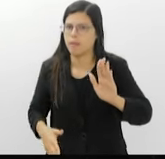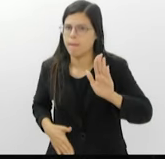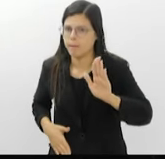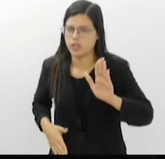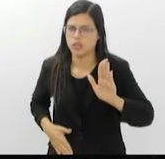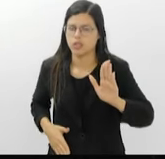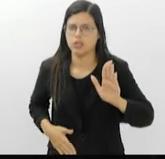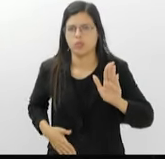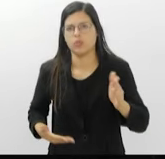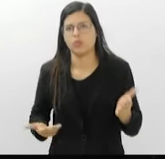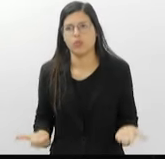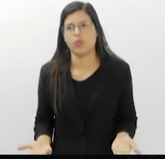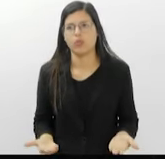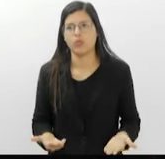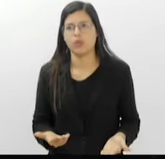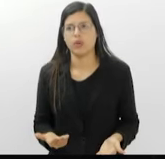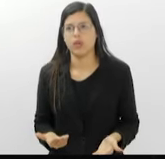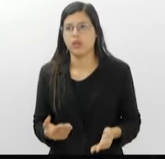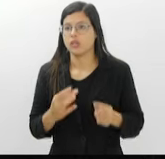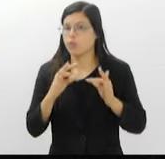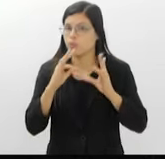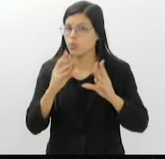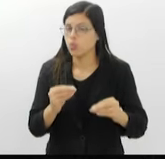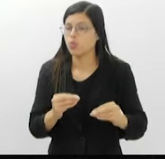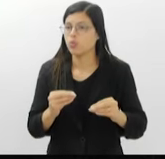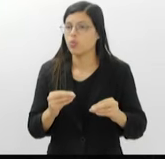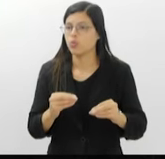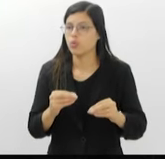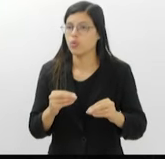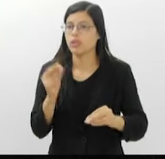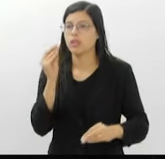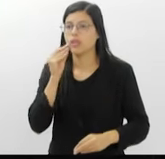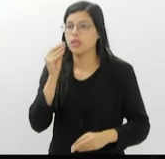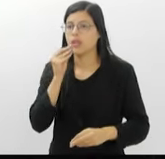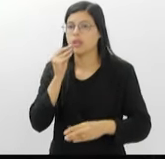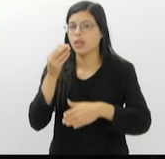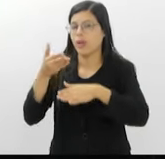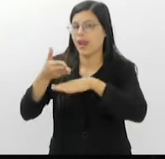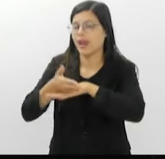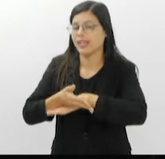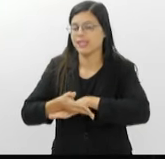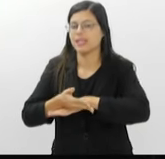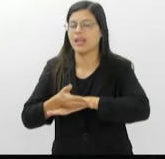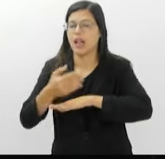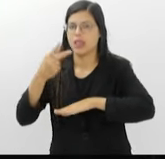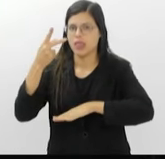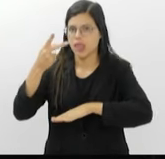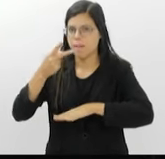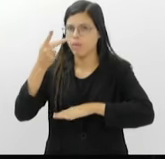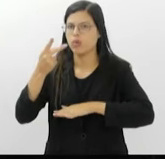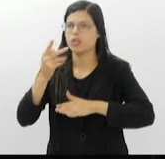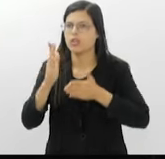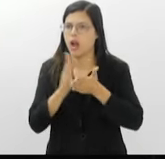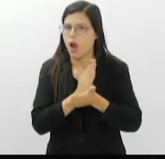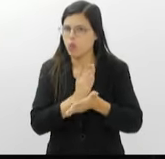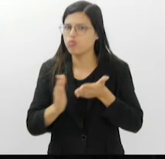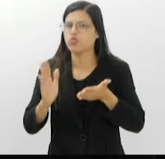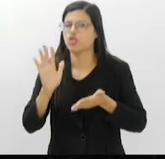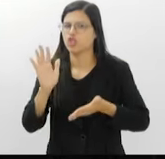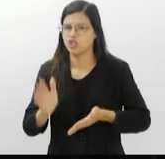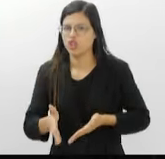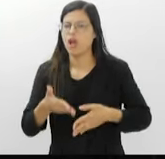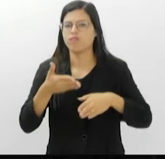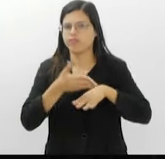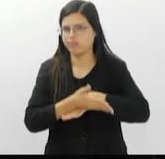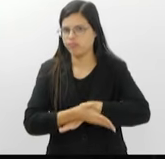estão tentando, estão em tudo, inclusive tentando entrar na política, e alguns já fazem parte. Nós não